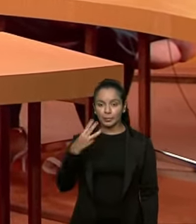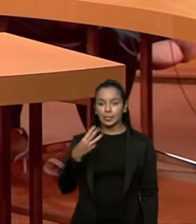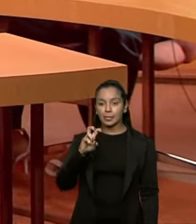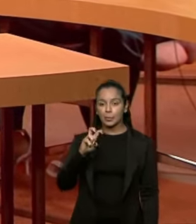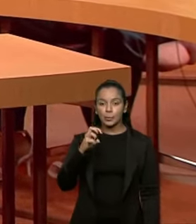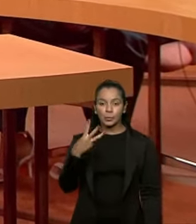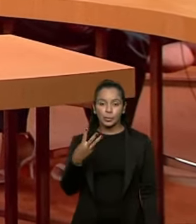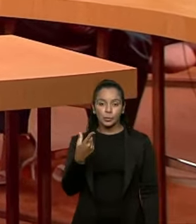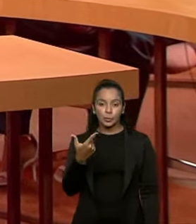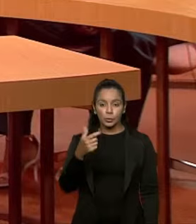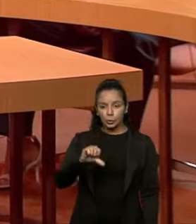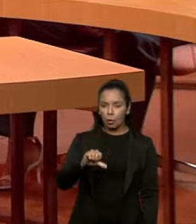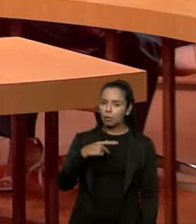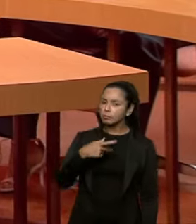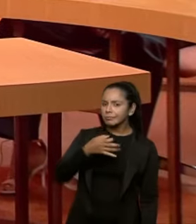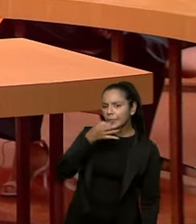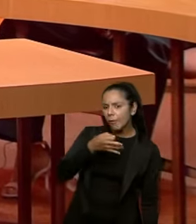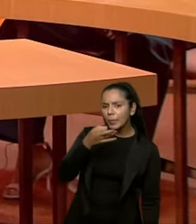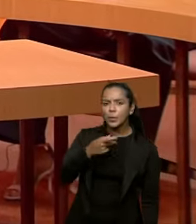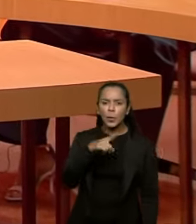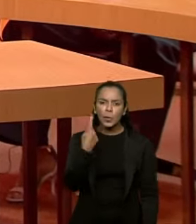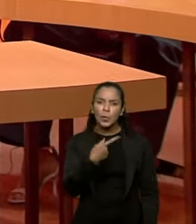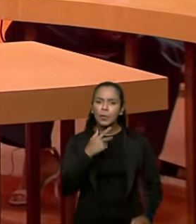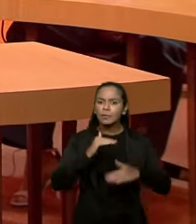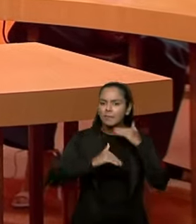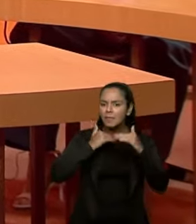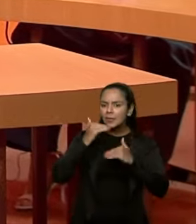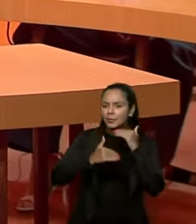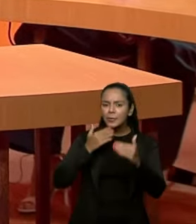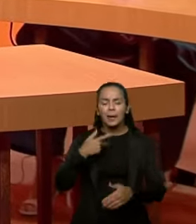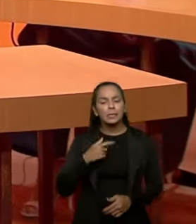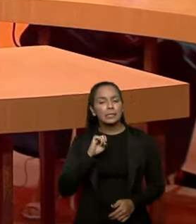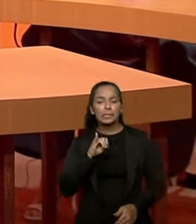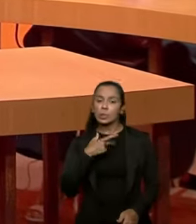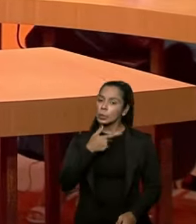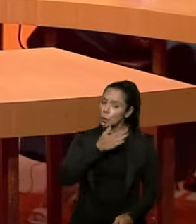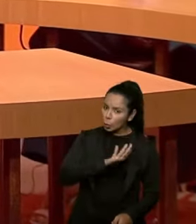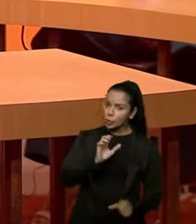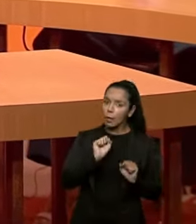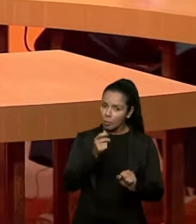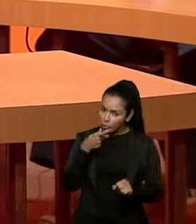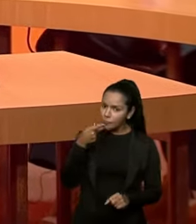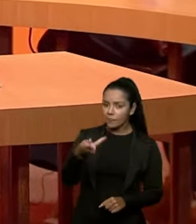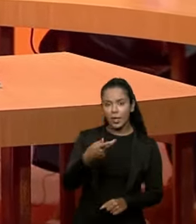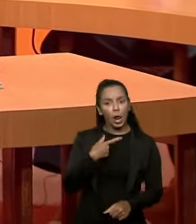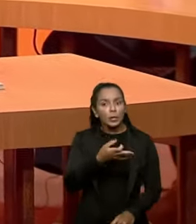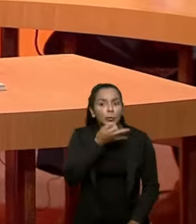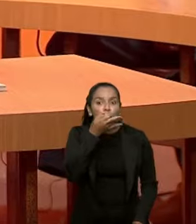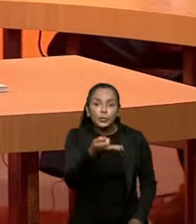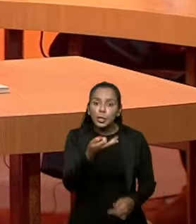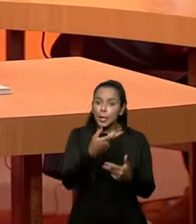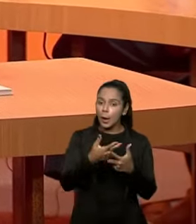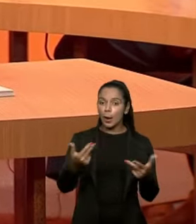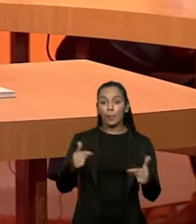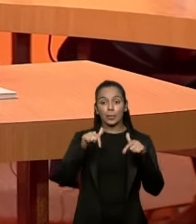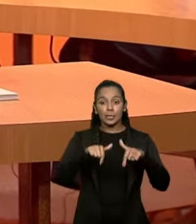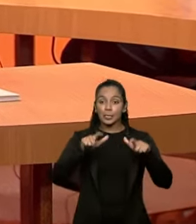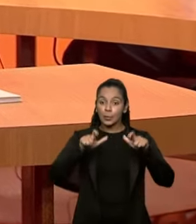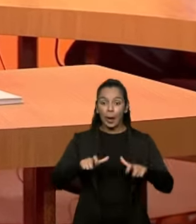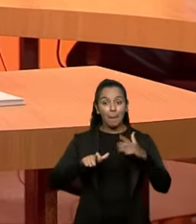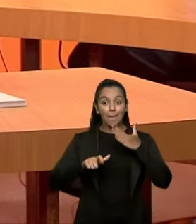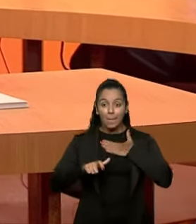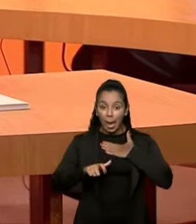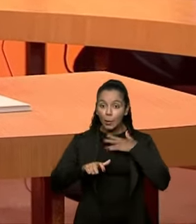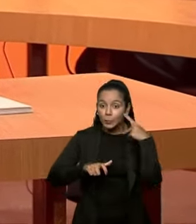219-9903-5329. Dá a sua opinião sobre o nosso bate-papo. Se não gostar, também fala que não tá gostando. Sugira coisas. Esse espaço aqui é meu. É